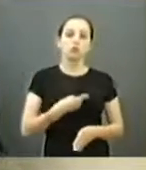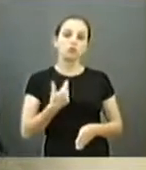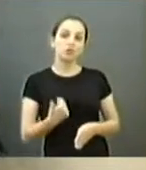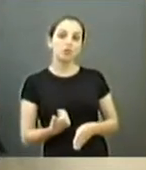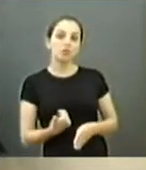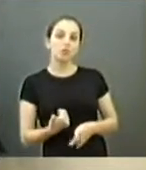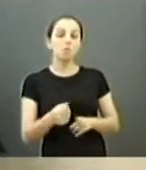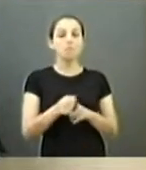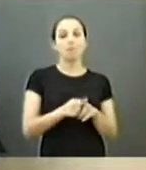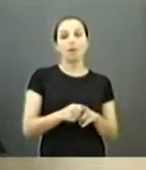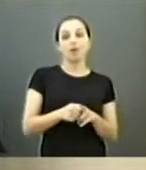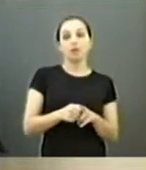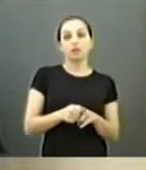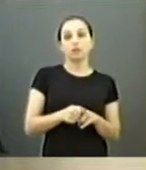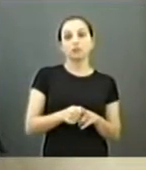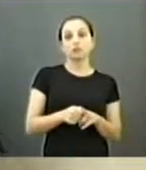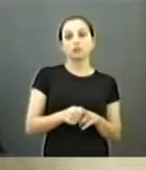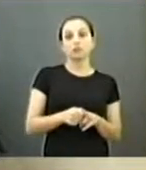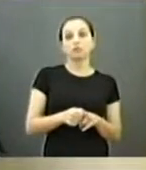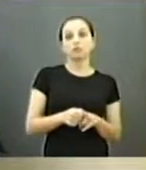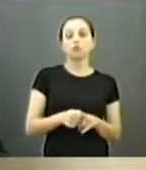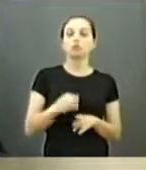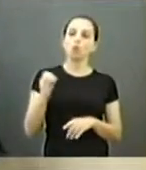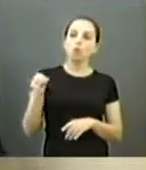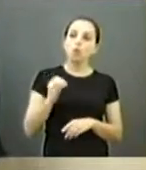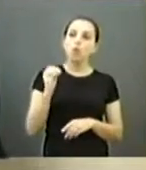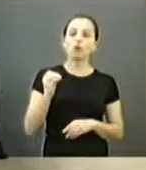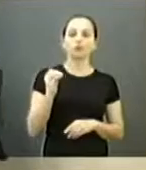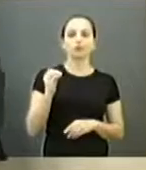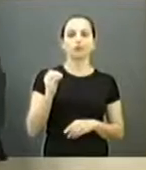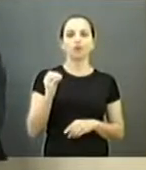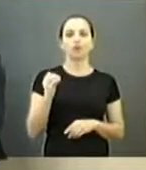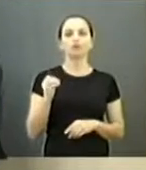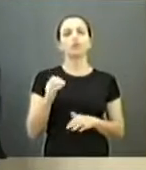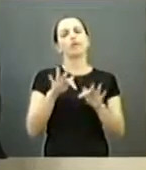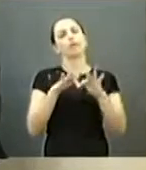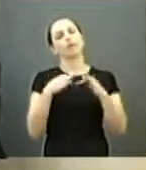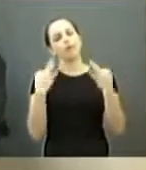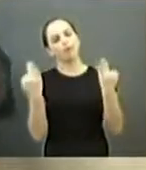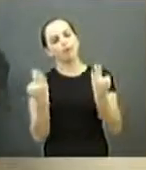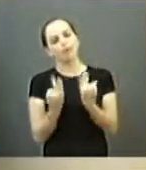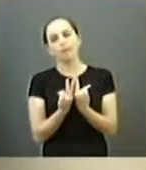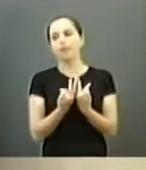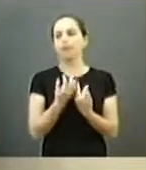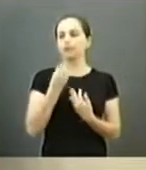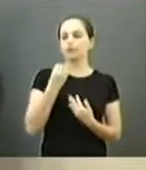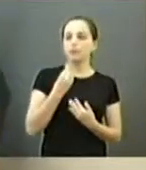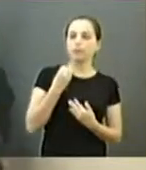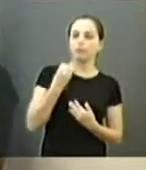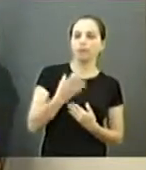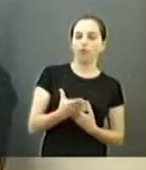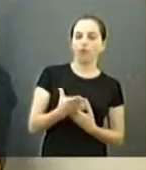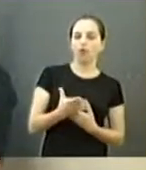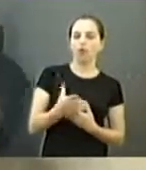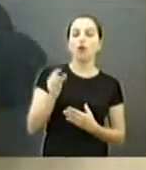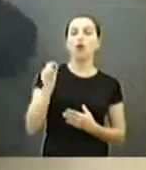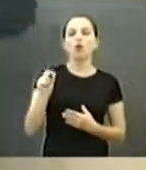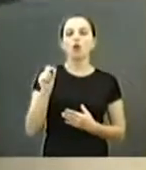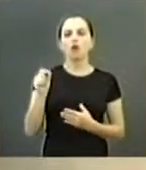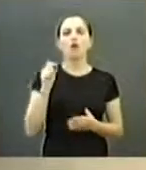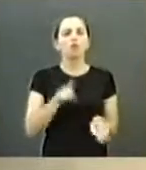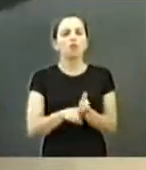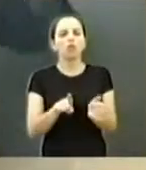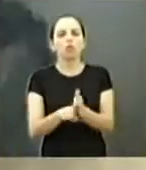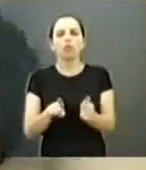próteses. E aí, gente, são famílias de bem. Como você acha essa